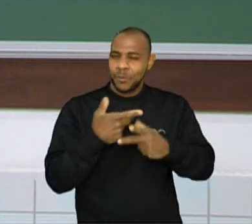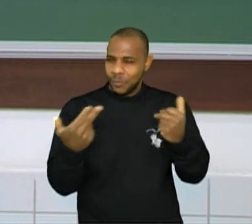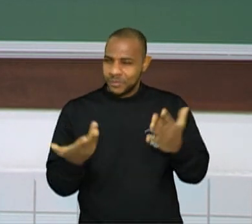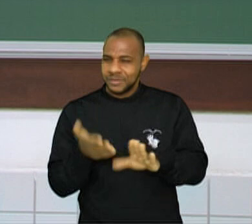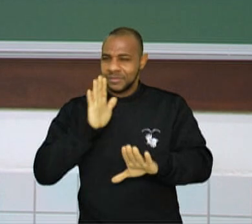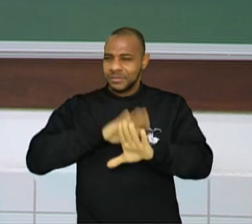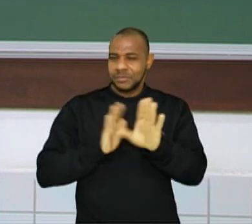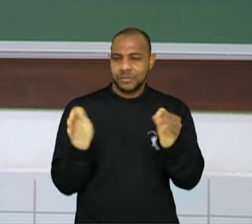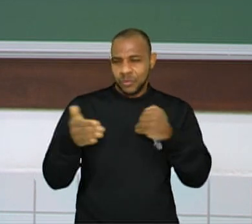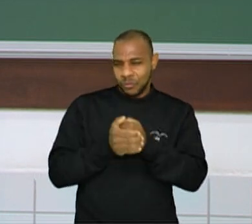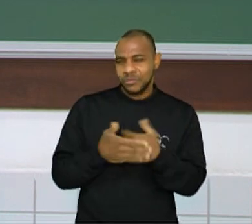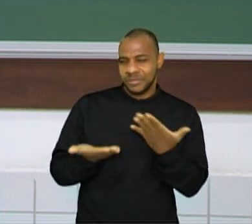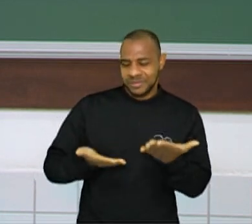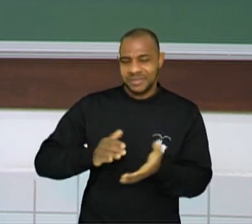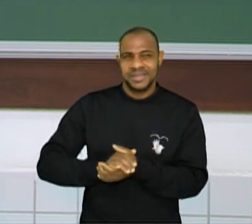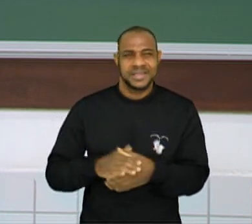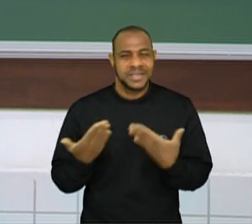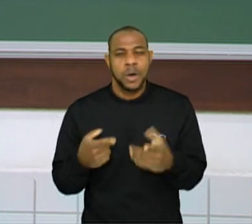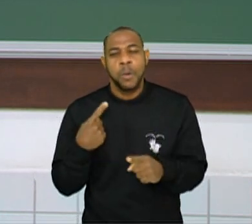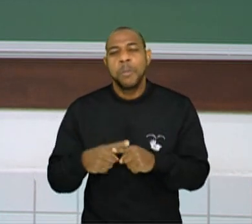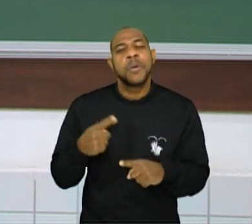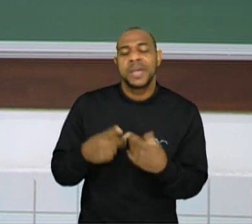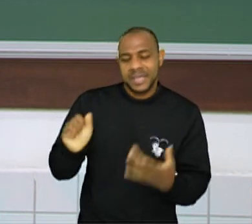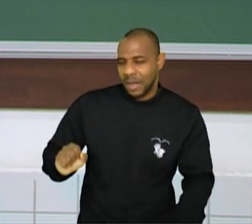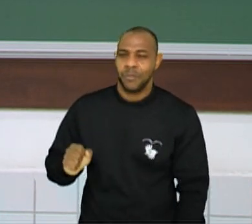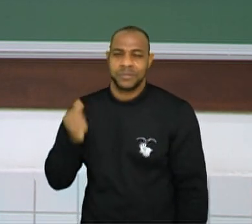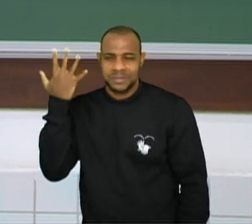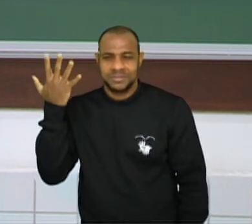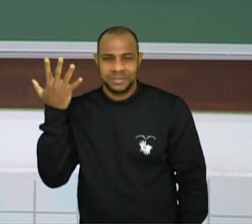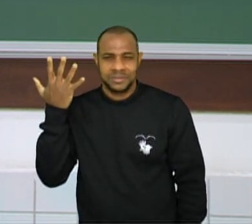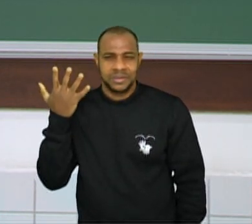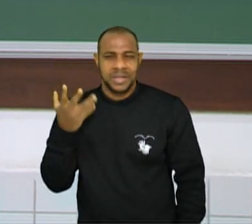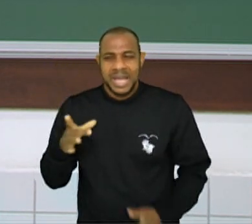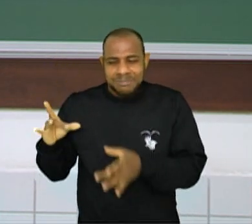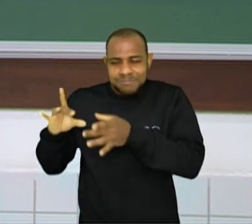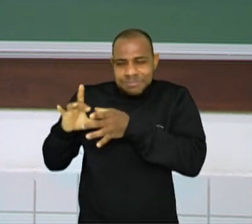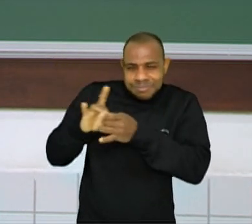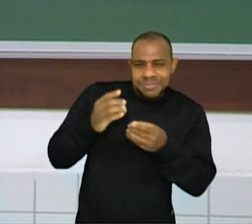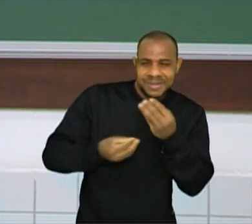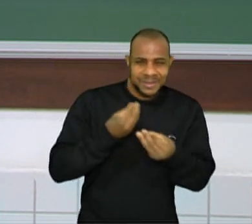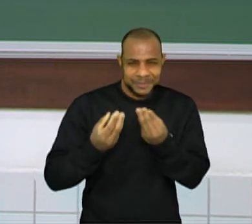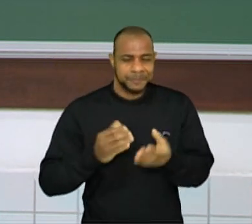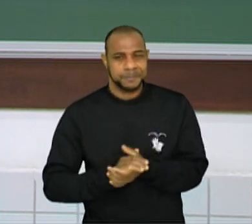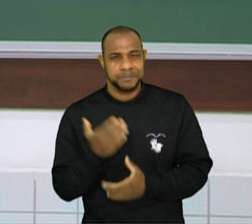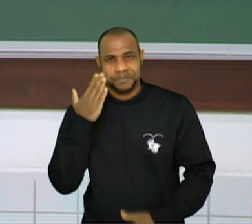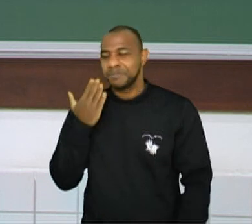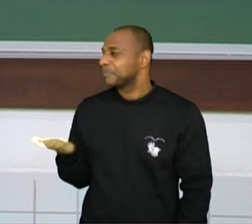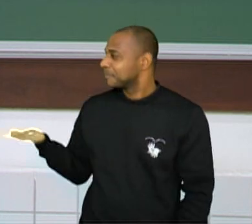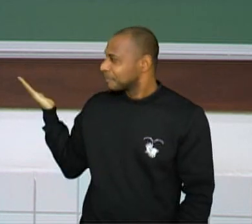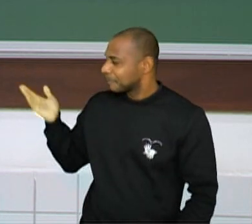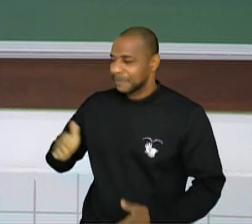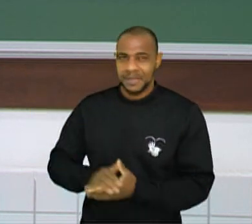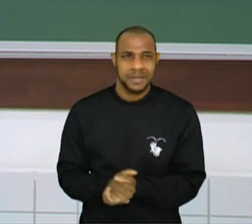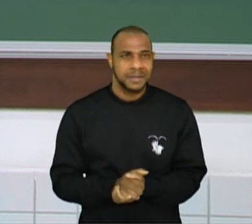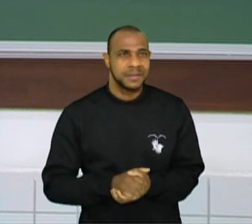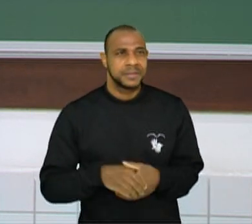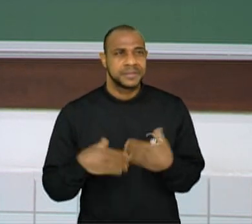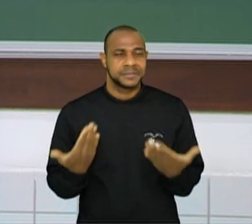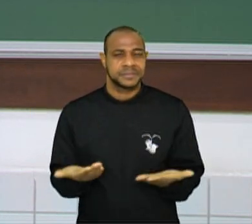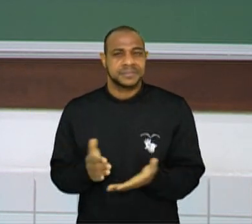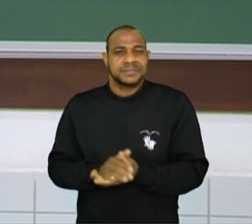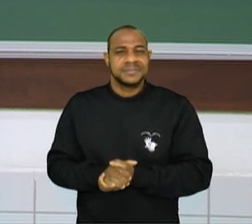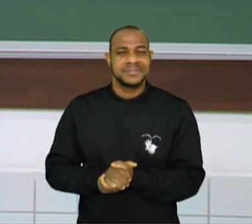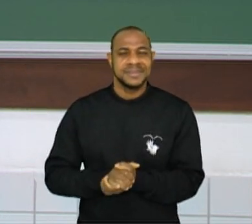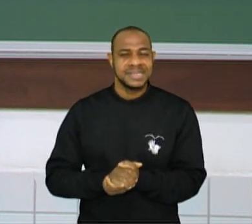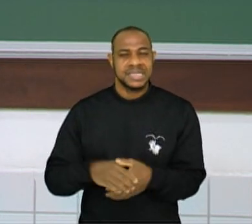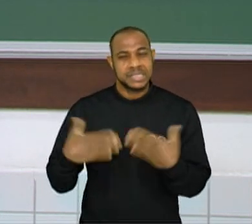assumir a presidência desde o final do governo do Getúlio Vargas. Sim? Sempre houve aí um candidato militar nessas eleições do período